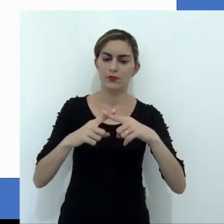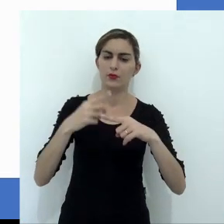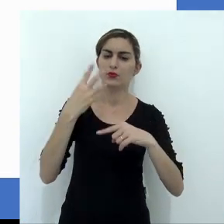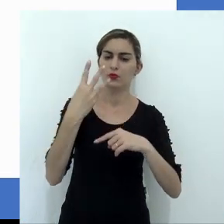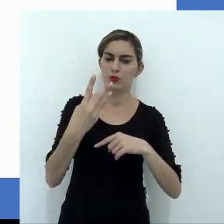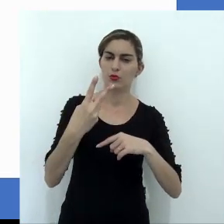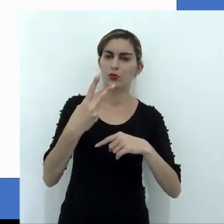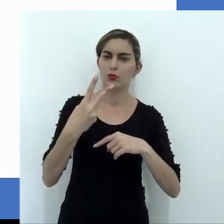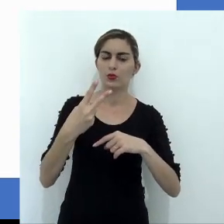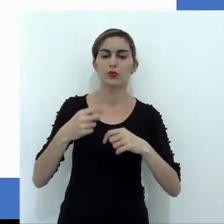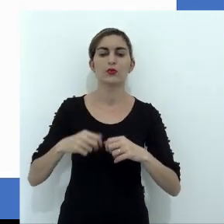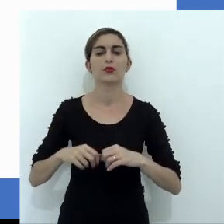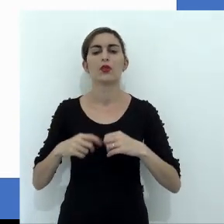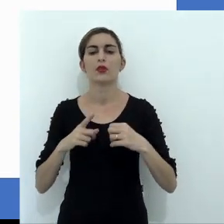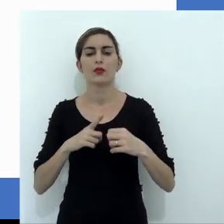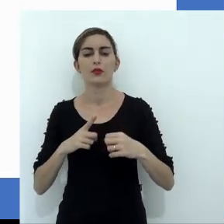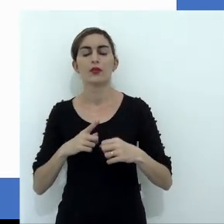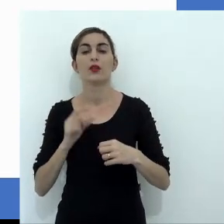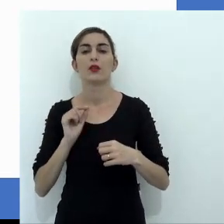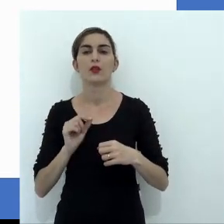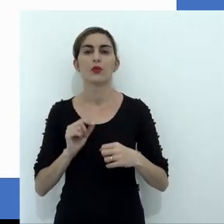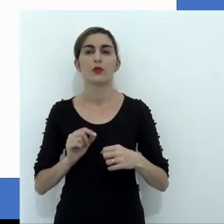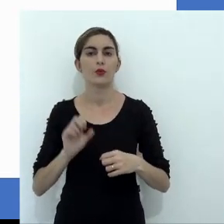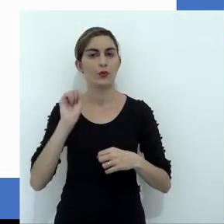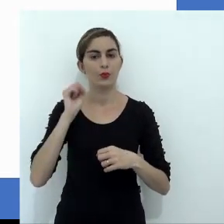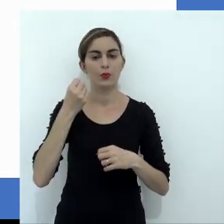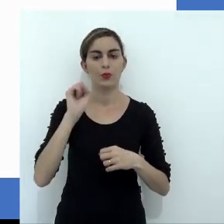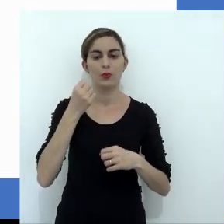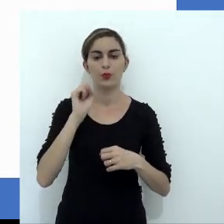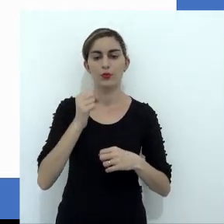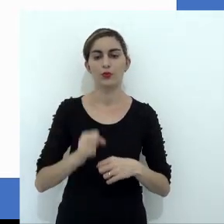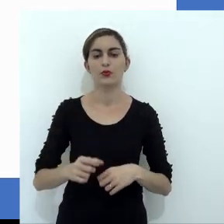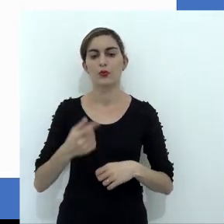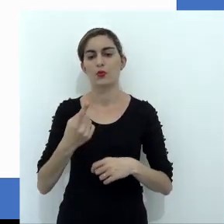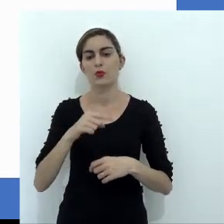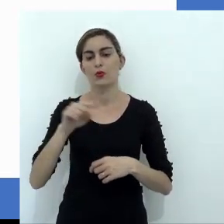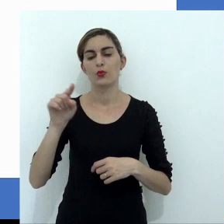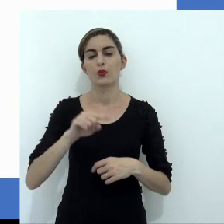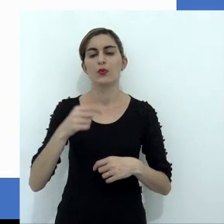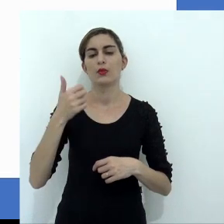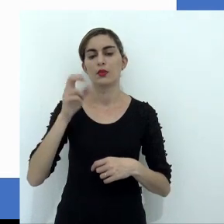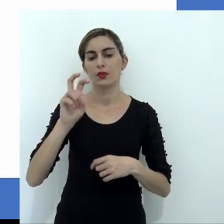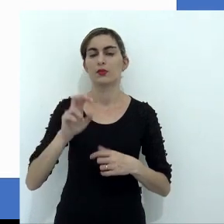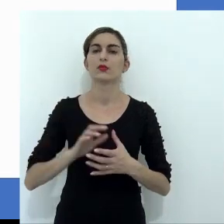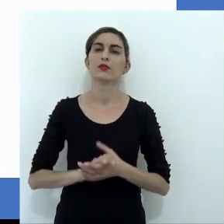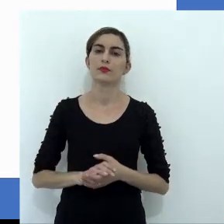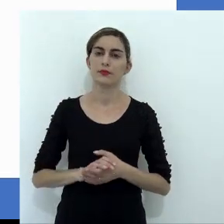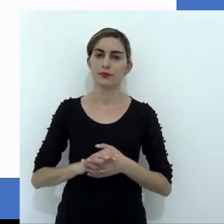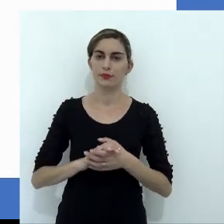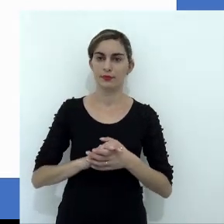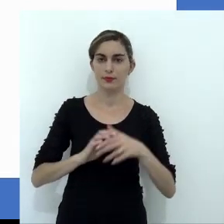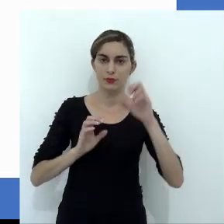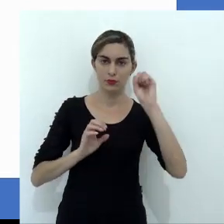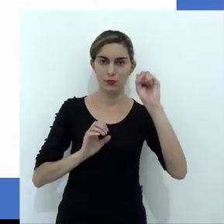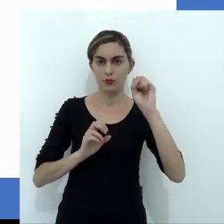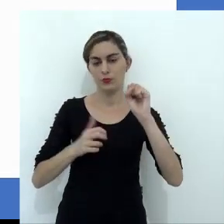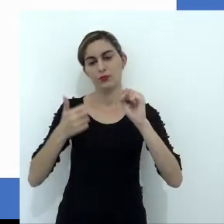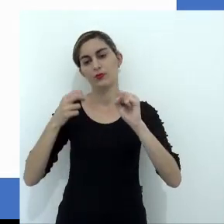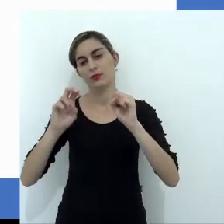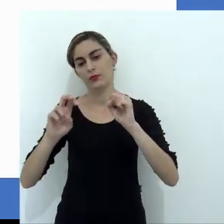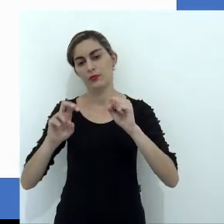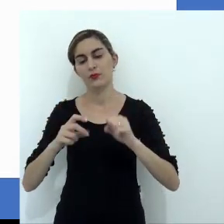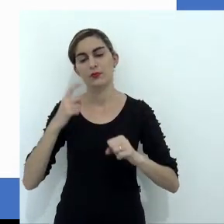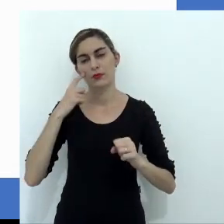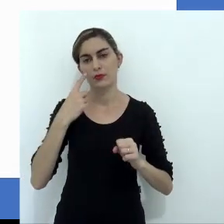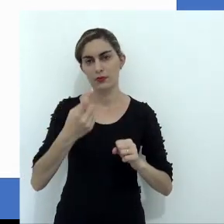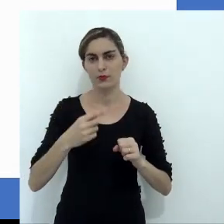a multiplicação, a gente obtém aqui o 8. E na outra diagonal, a gente obtém o 15. Nessa diagonal do 2 com o 4, a gente